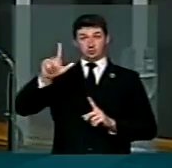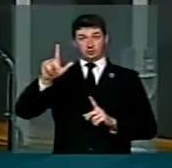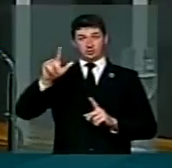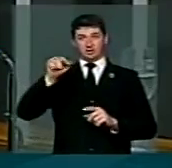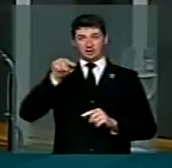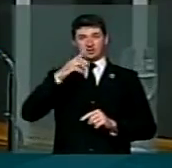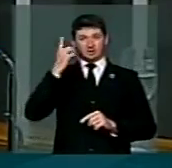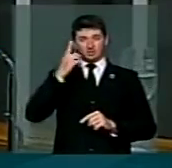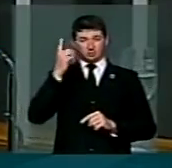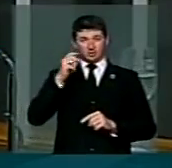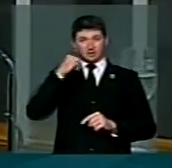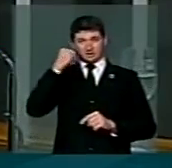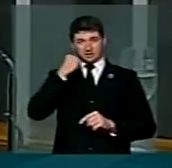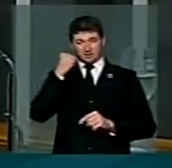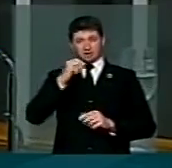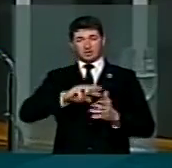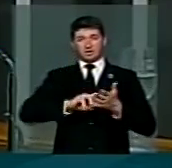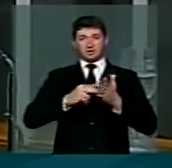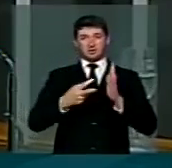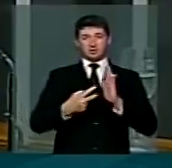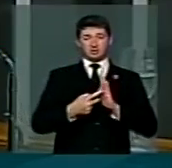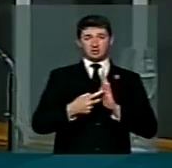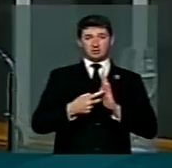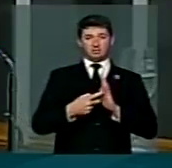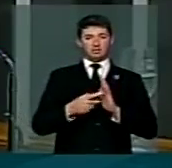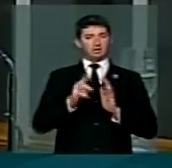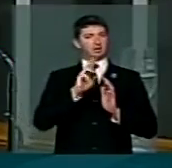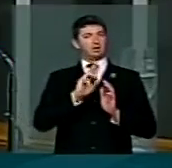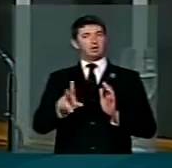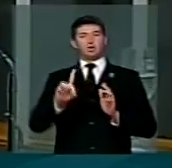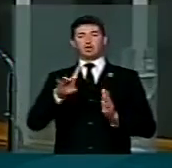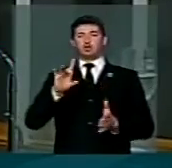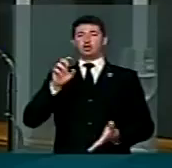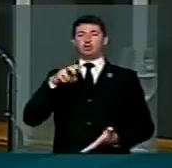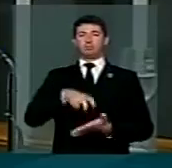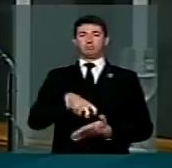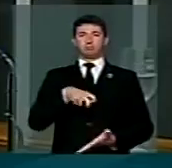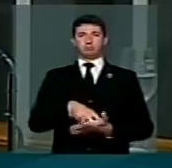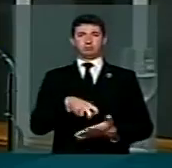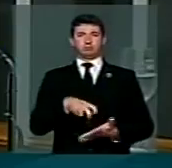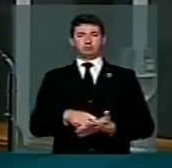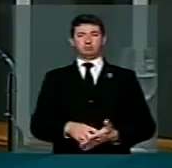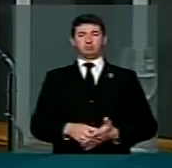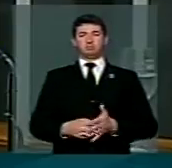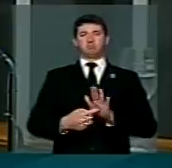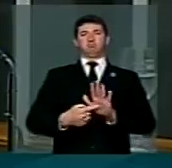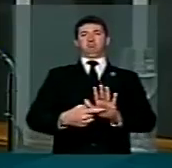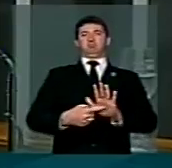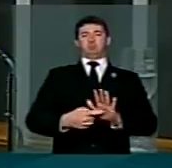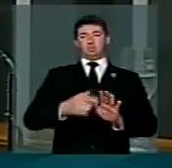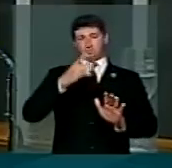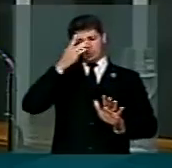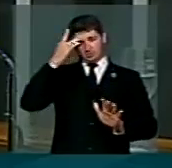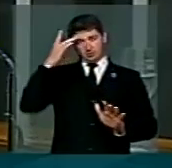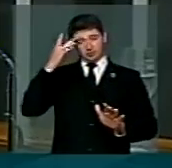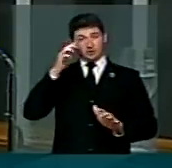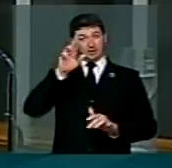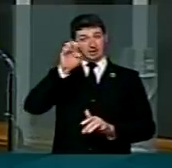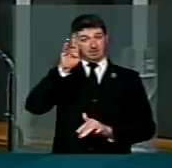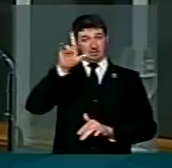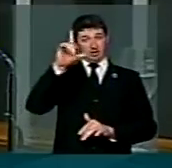mandatos significou não só uma punição exemplar aos, entre aspas,